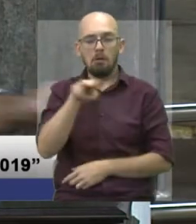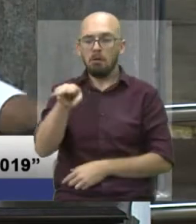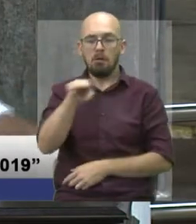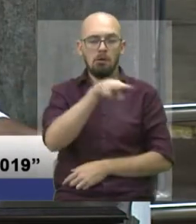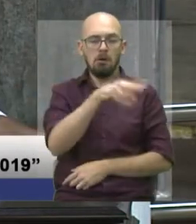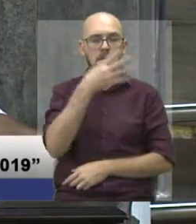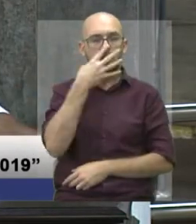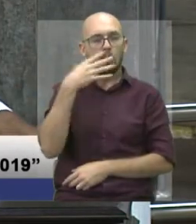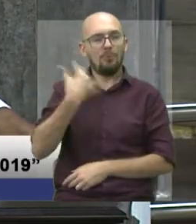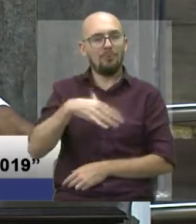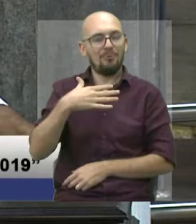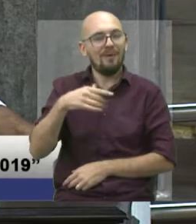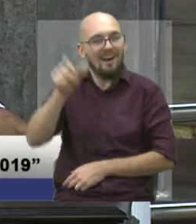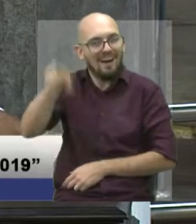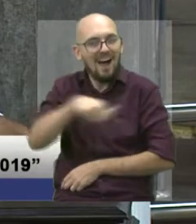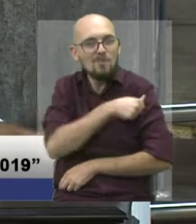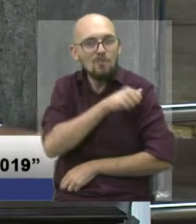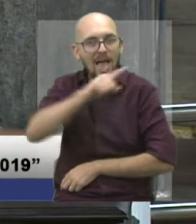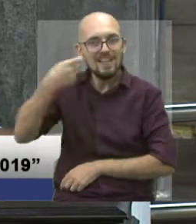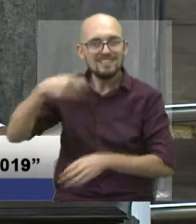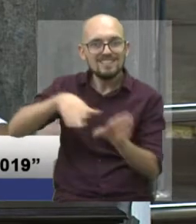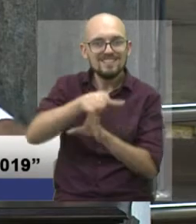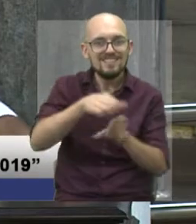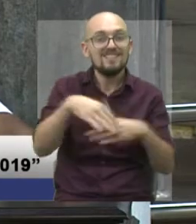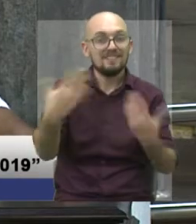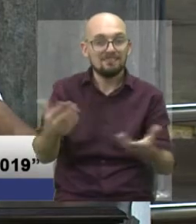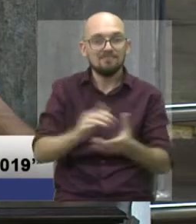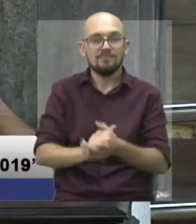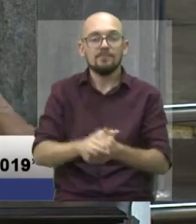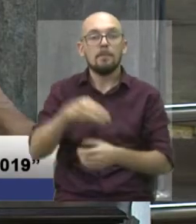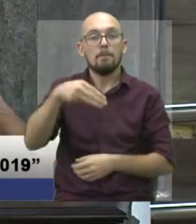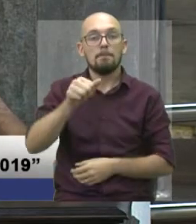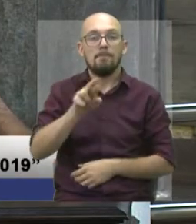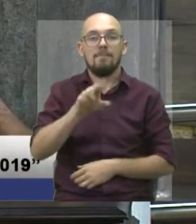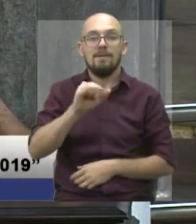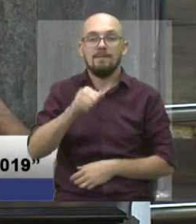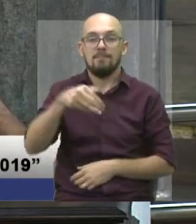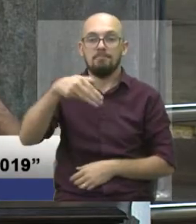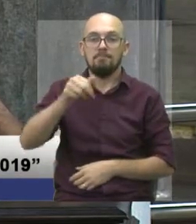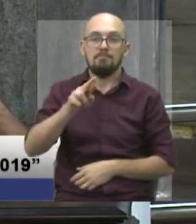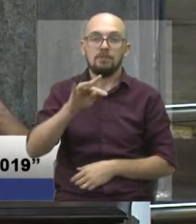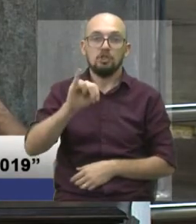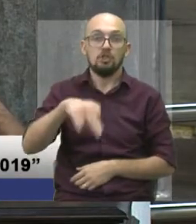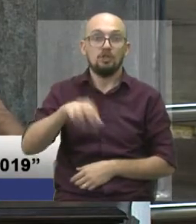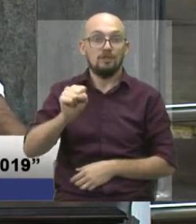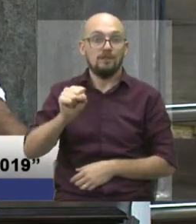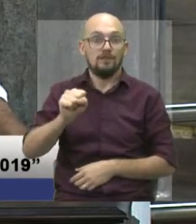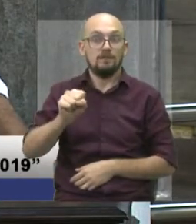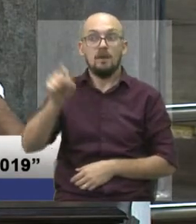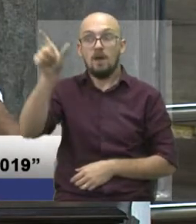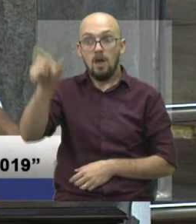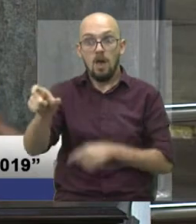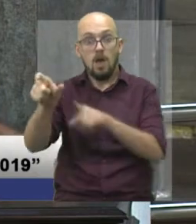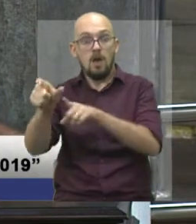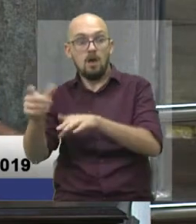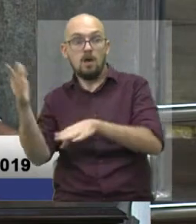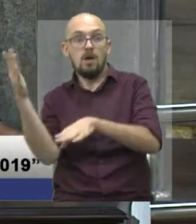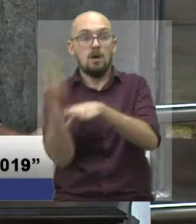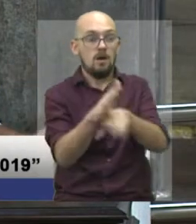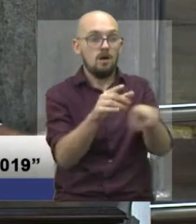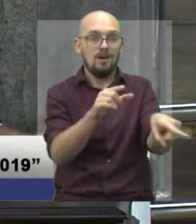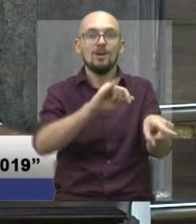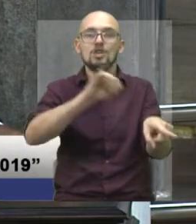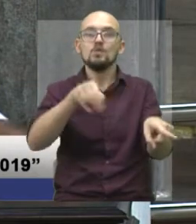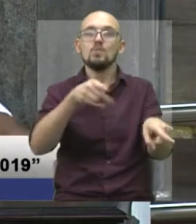um projeto do Colégio Porto Alvorada, da Maria Eduarda Martins, ela sustenta o projeto do João Boletti, do